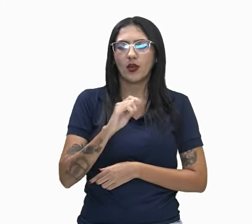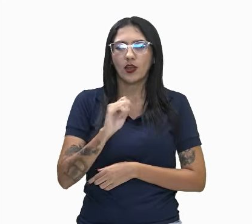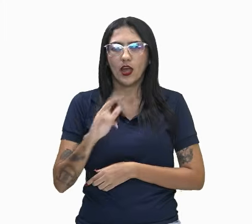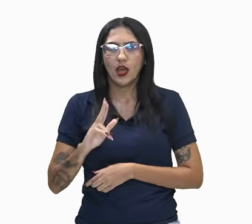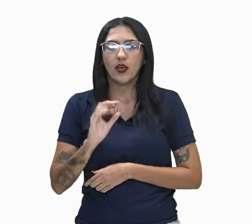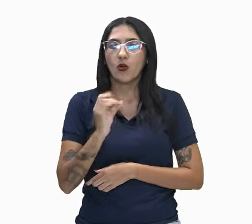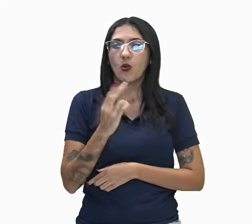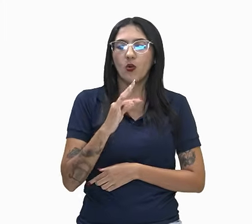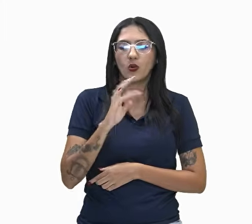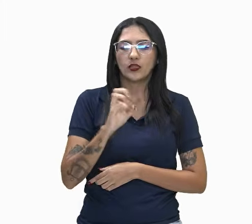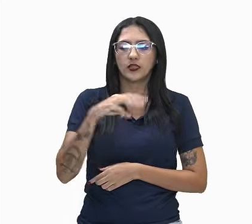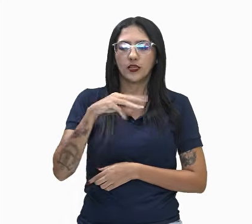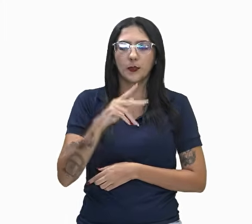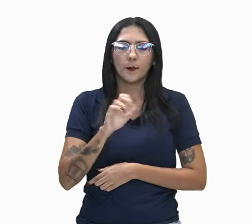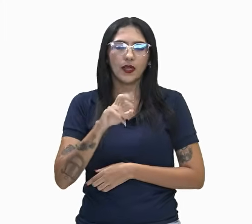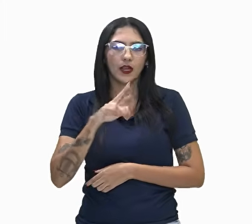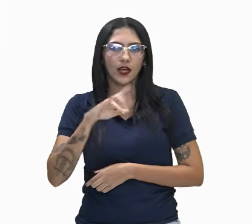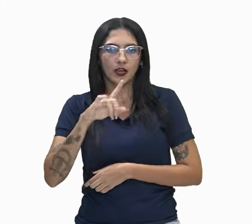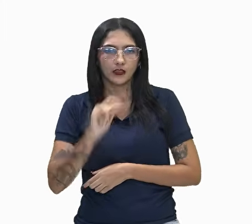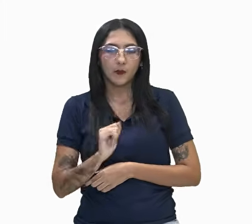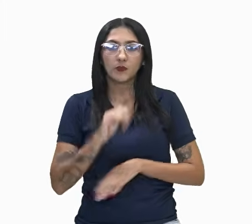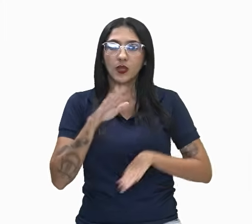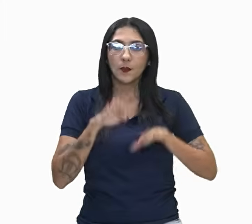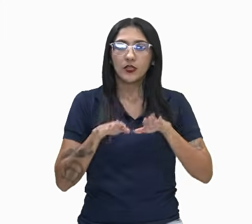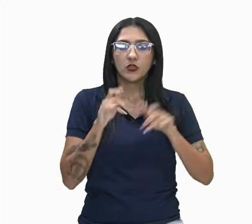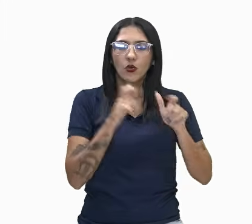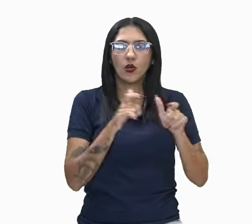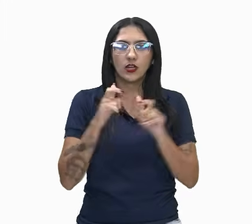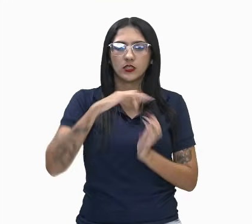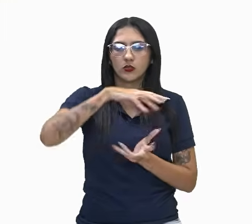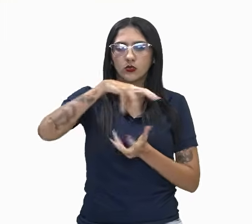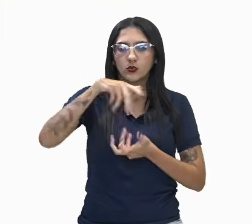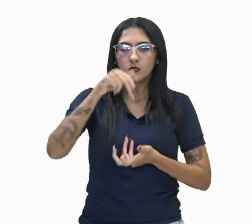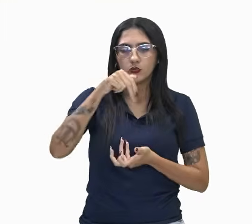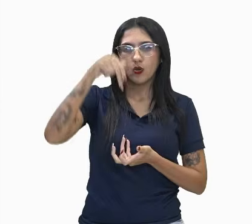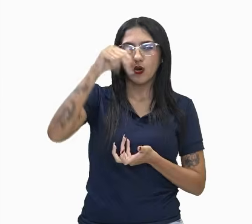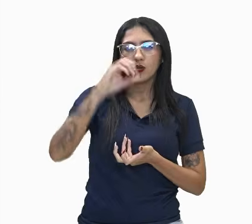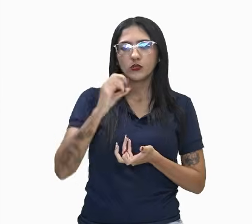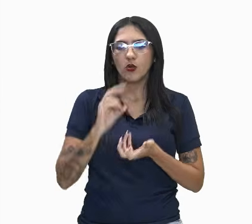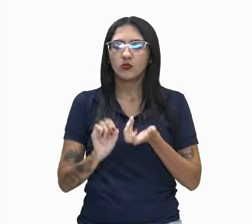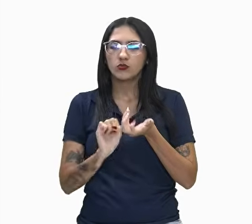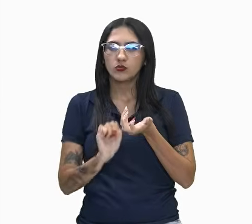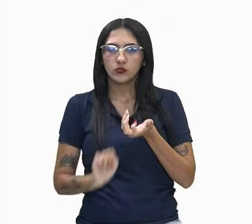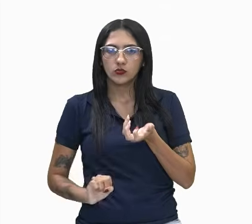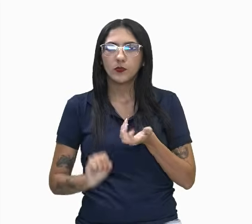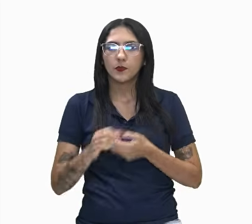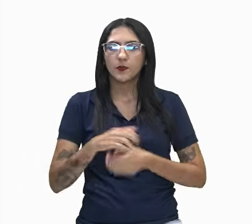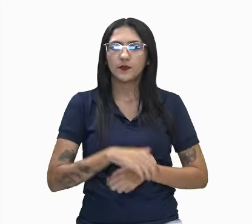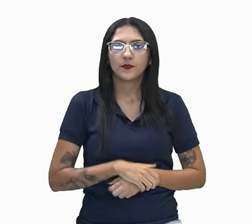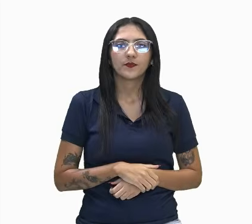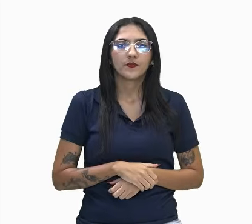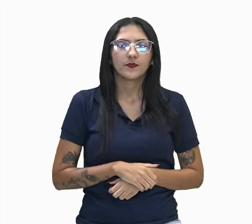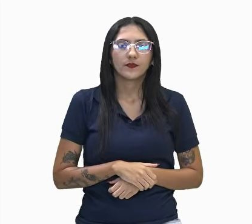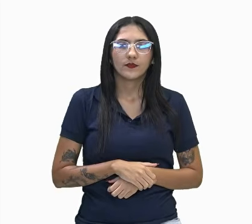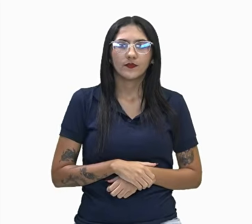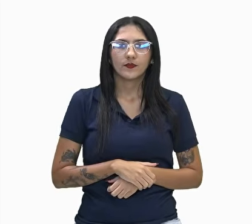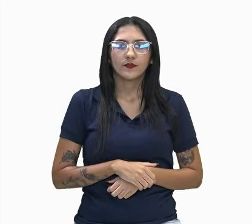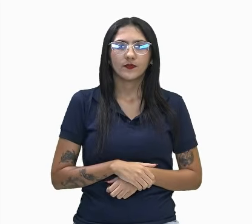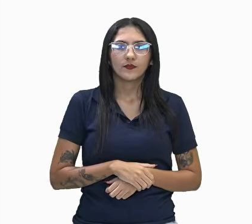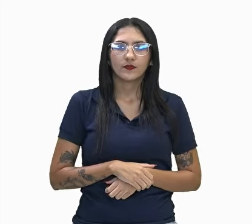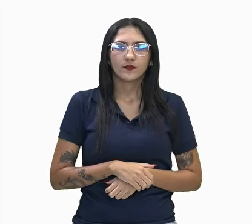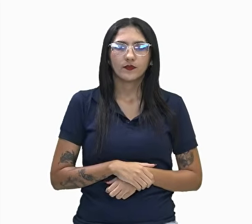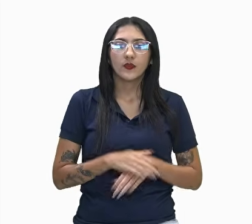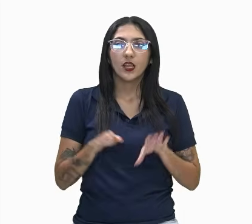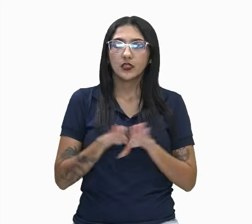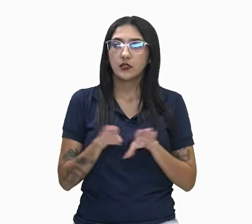maior a latitude, que são os polos, menor a temperatura do ar atmosférico. Além da latitude,